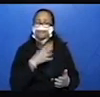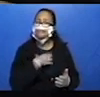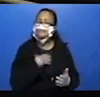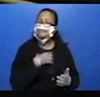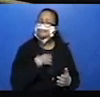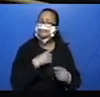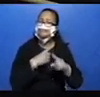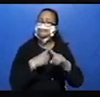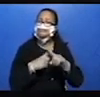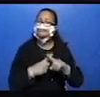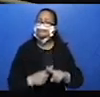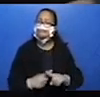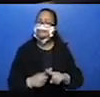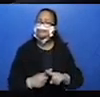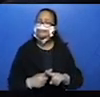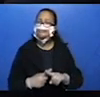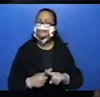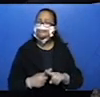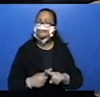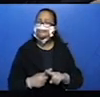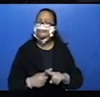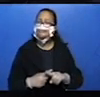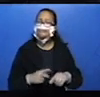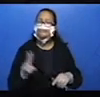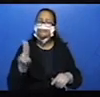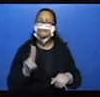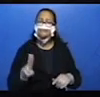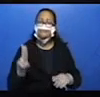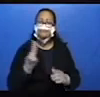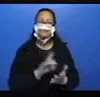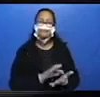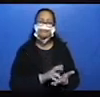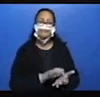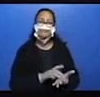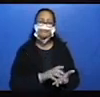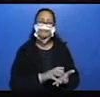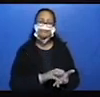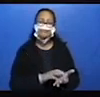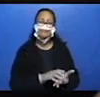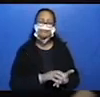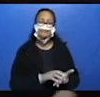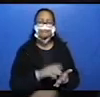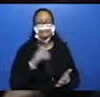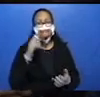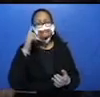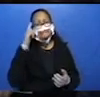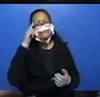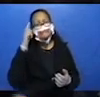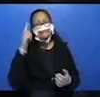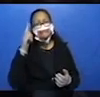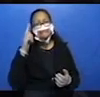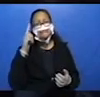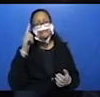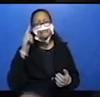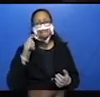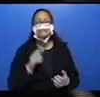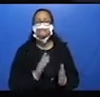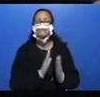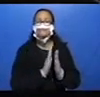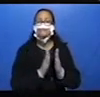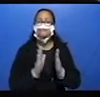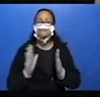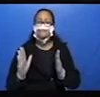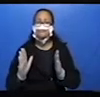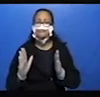100 e 1000. Use calculadora para perceber as regularidades. Pessoal, aqui está dando a ideia de usar